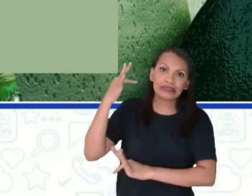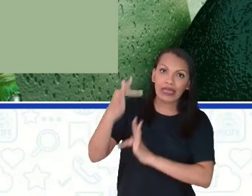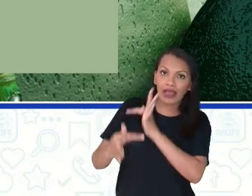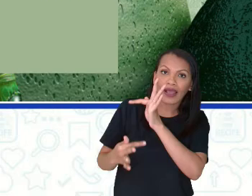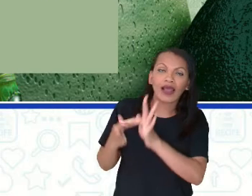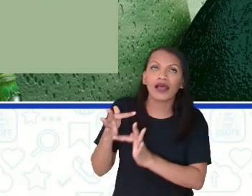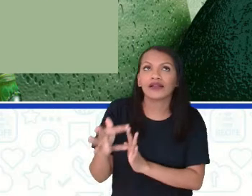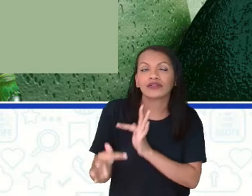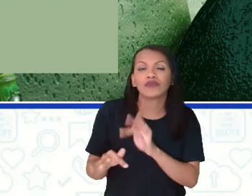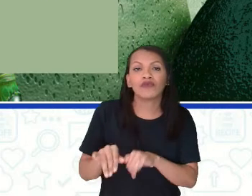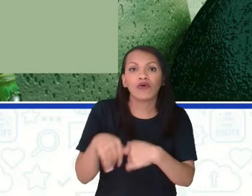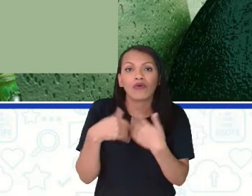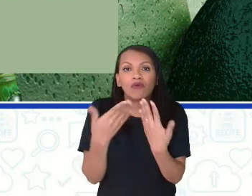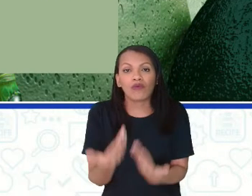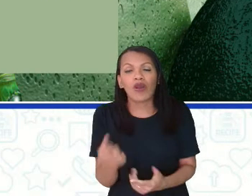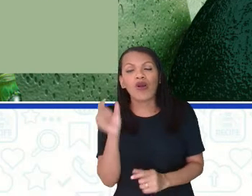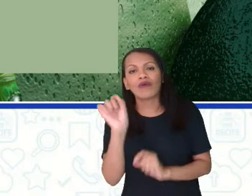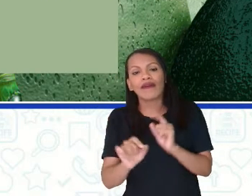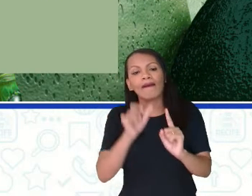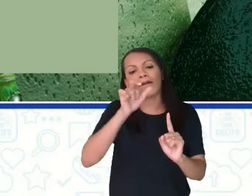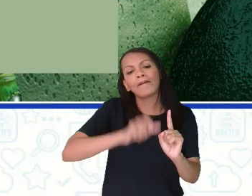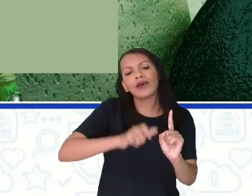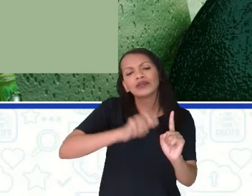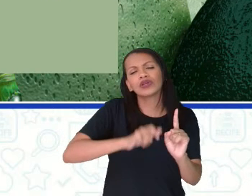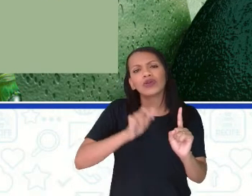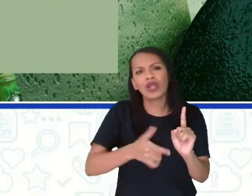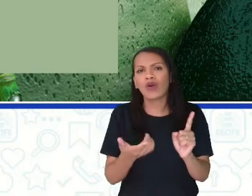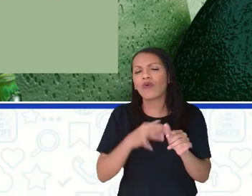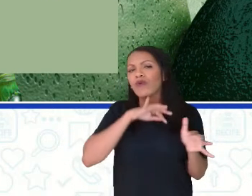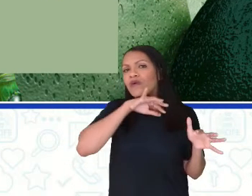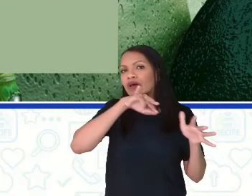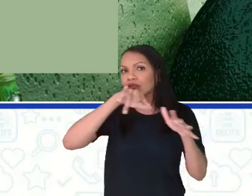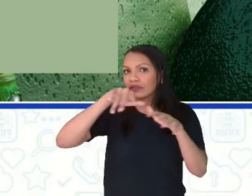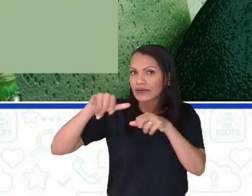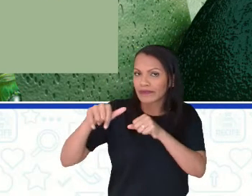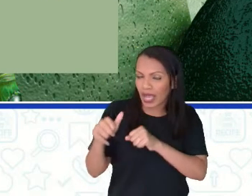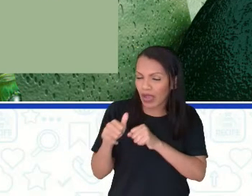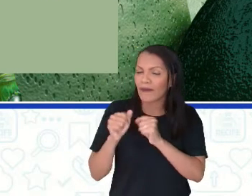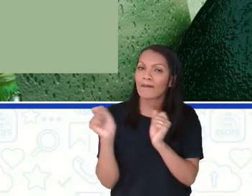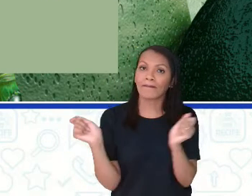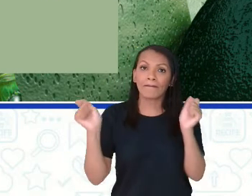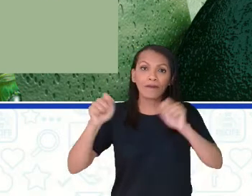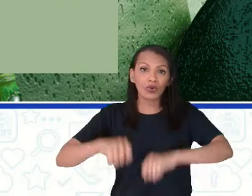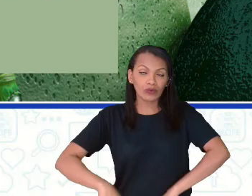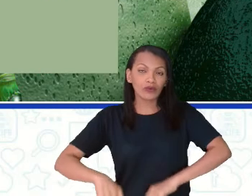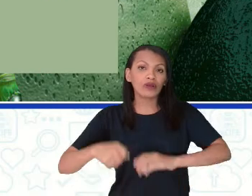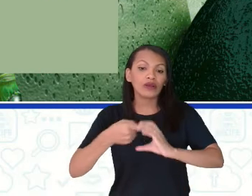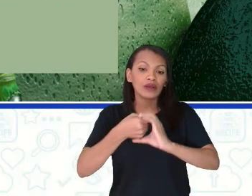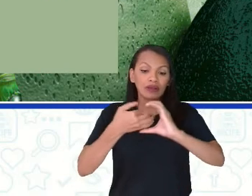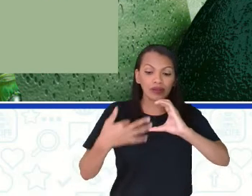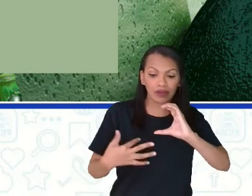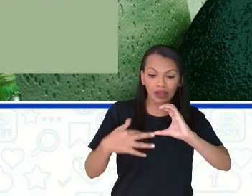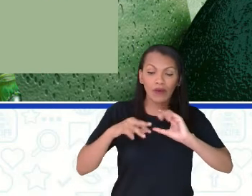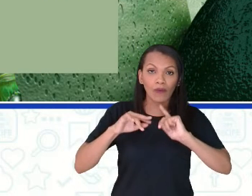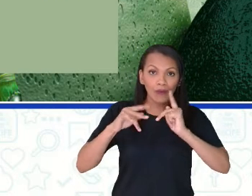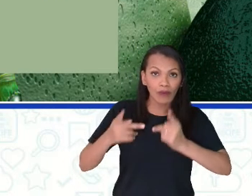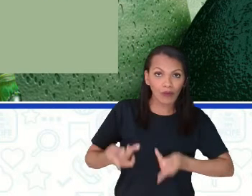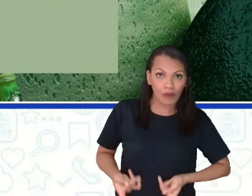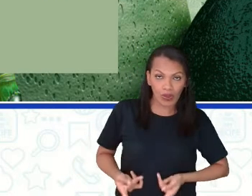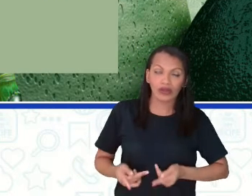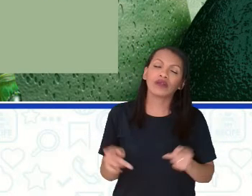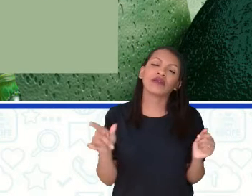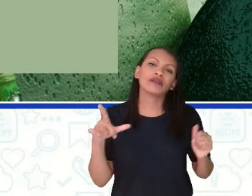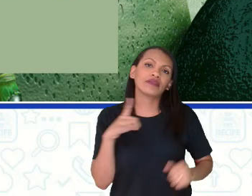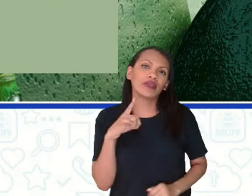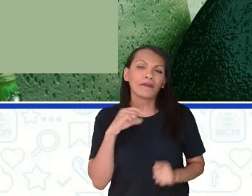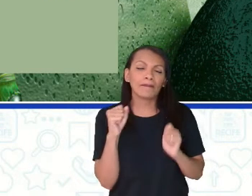figurada, na qual as personagens são geralmente animais que possuem características humanas. Pode